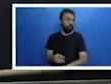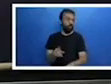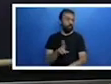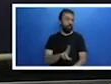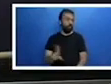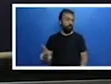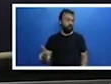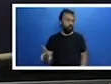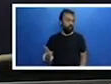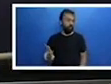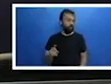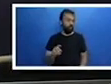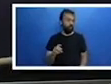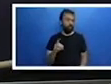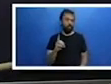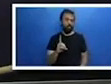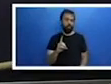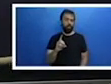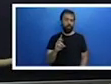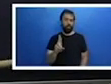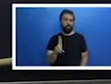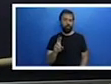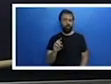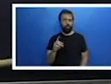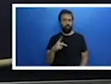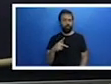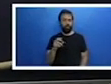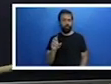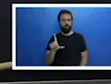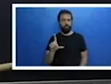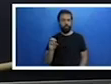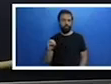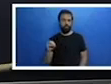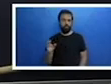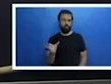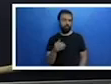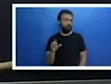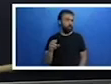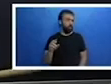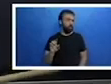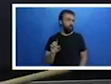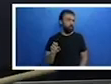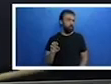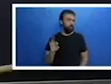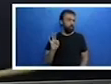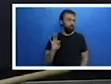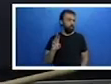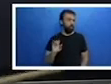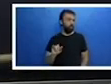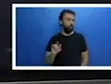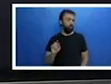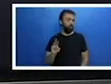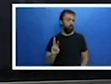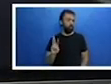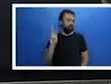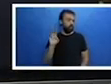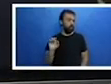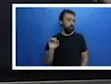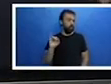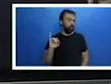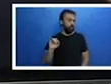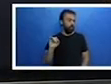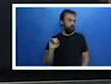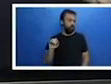saía do chão, dava 2 meias voltas no ar e mais uma outra volta antes de chegar, uma meia volta antes de chegar no solo, e ela foi a primeira